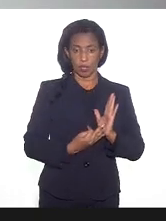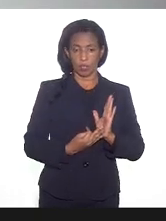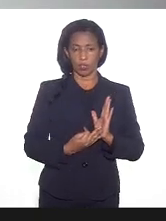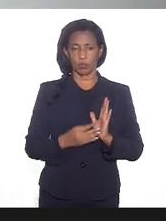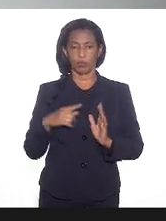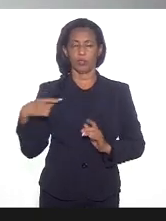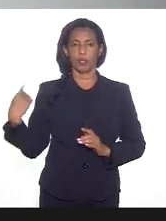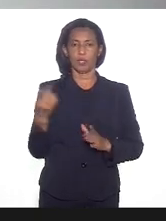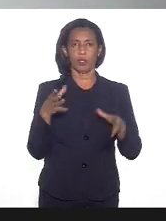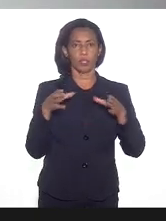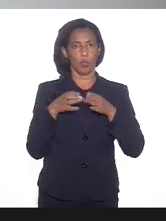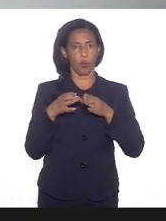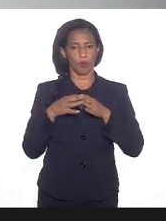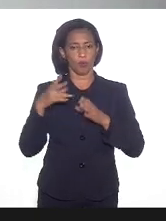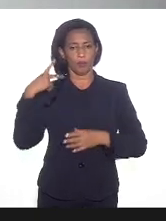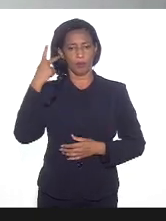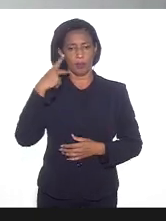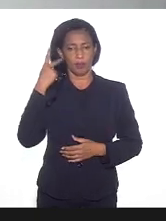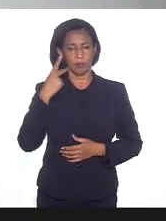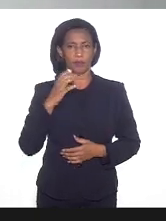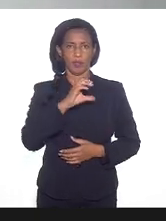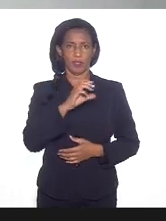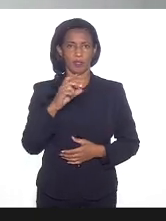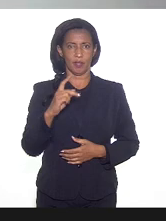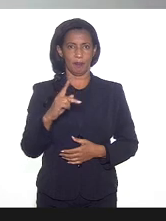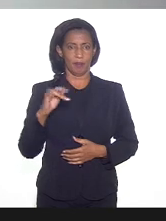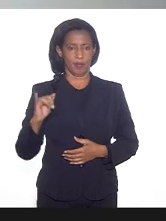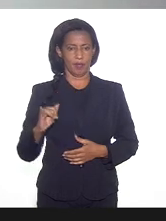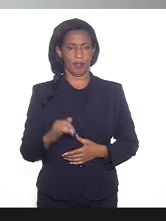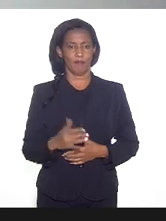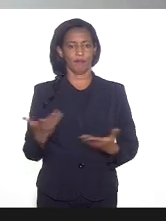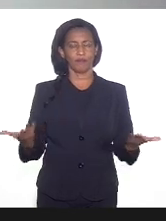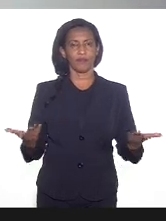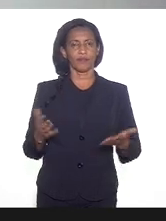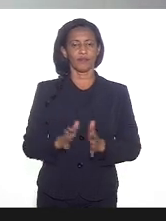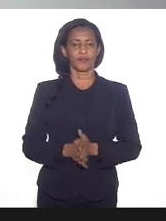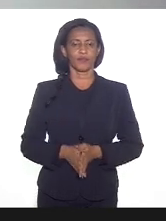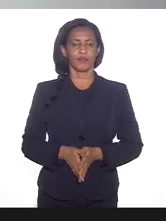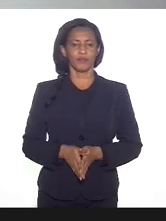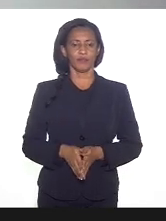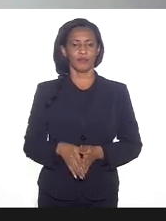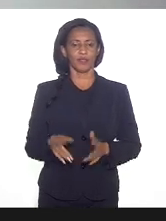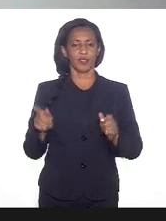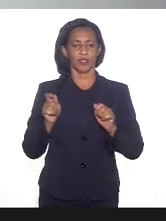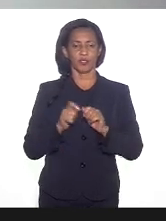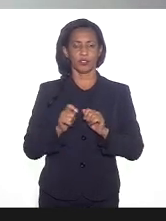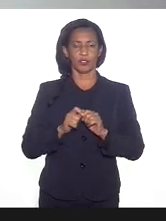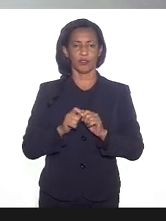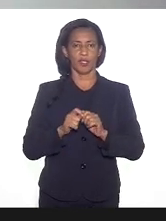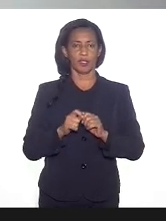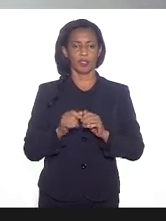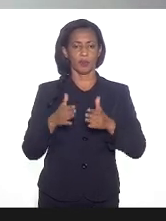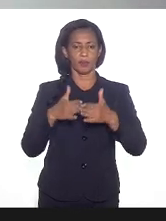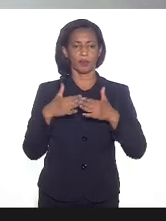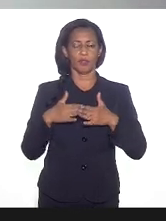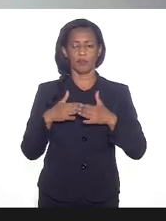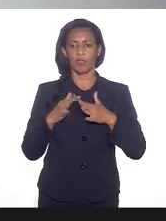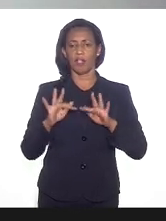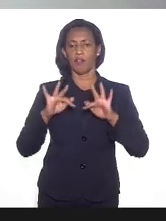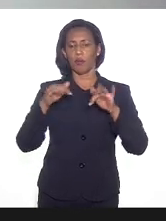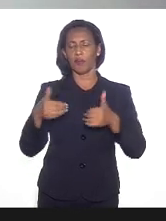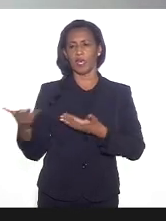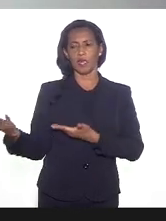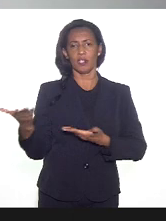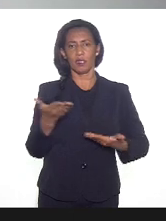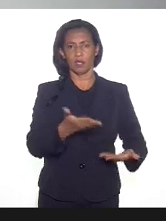da nossa comissão parlamentar de inquérito. Antes até de me pronunciar, de fazer uma intervenção final, eu quero convidar